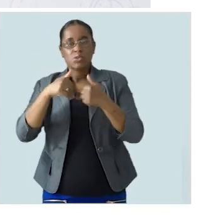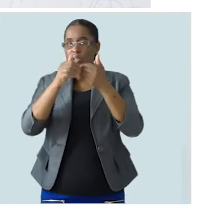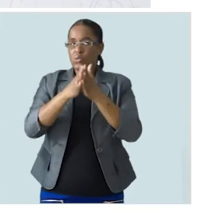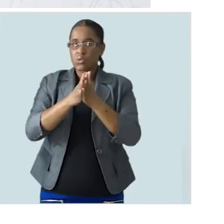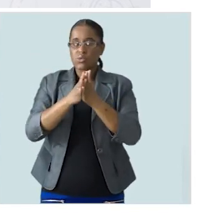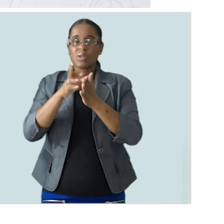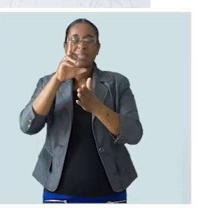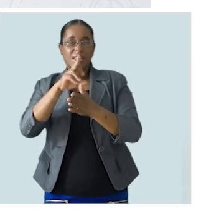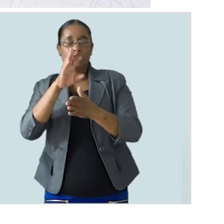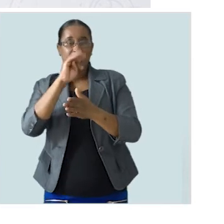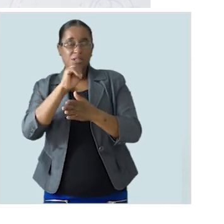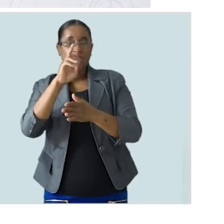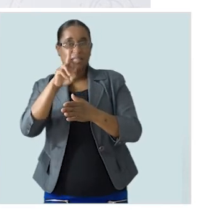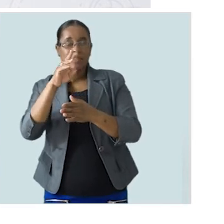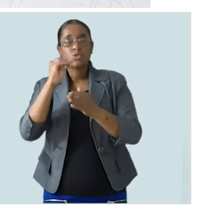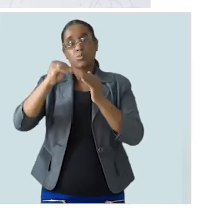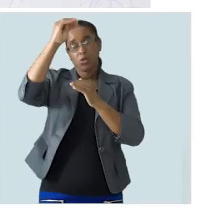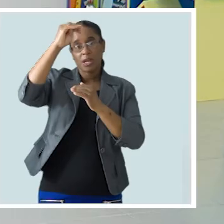E o menos lindo de todos é